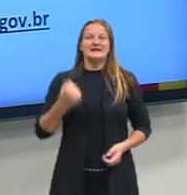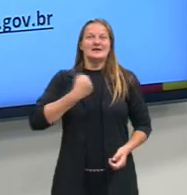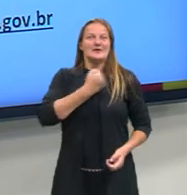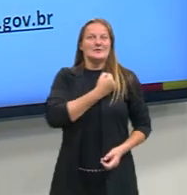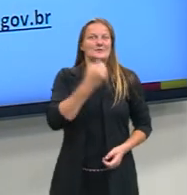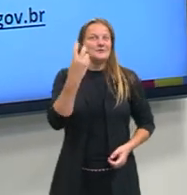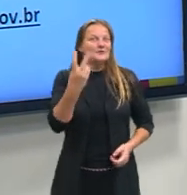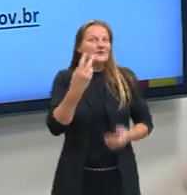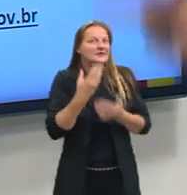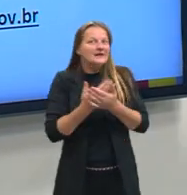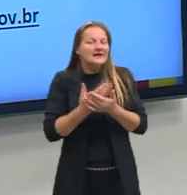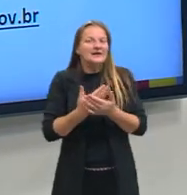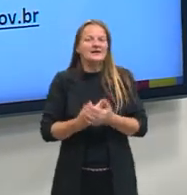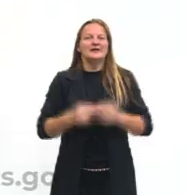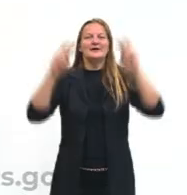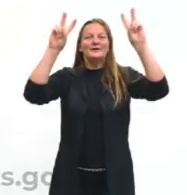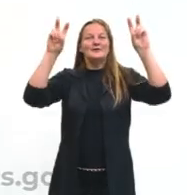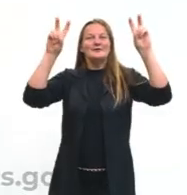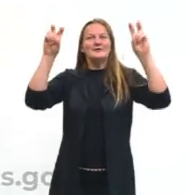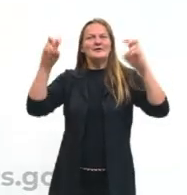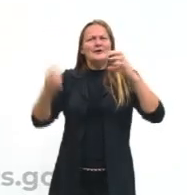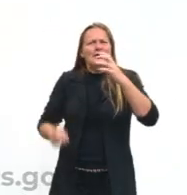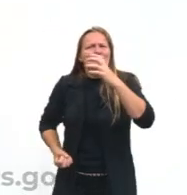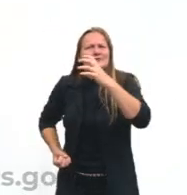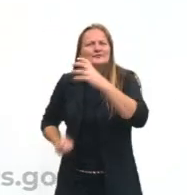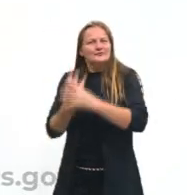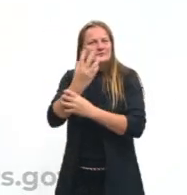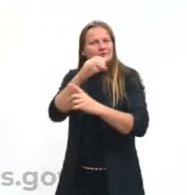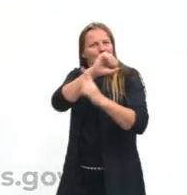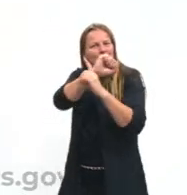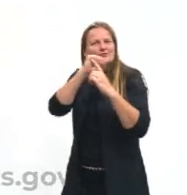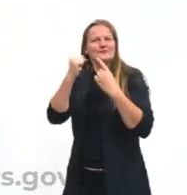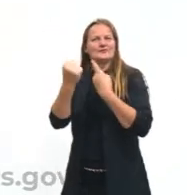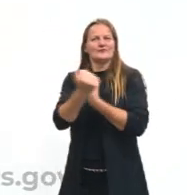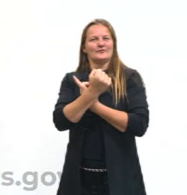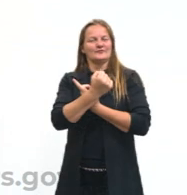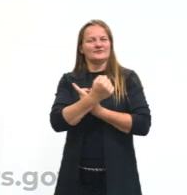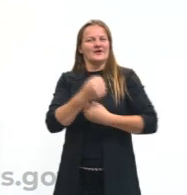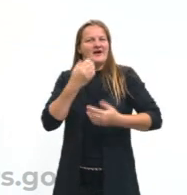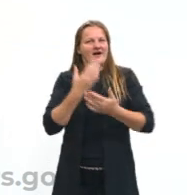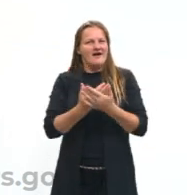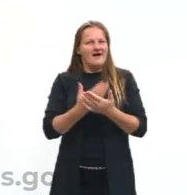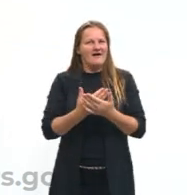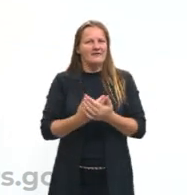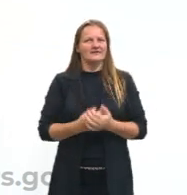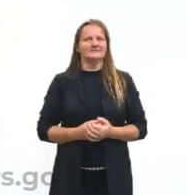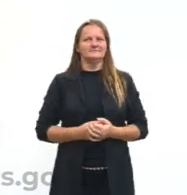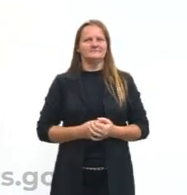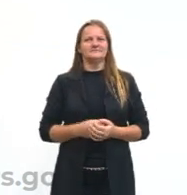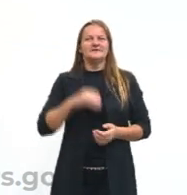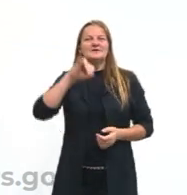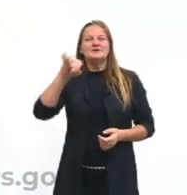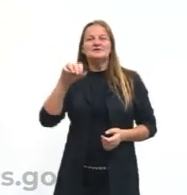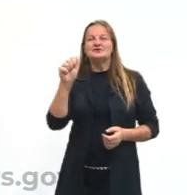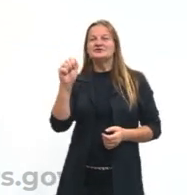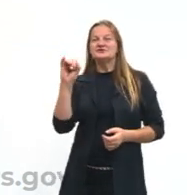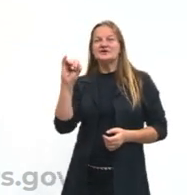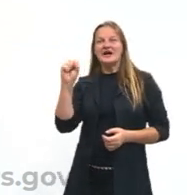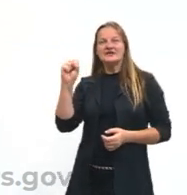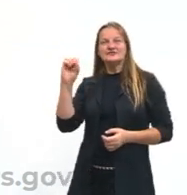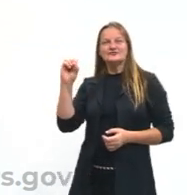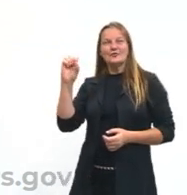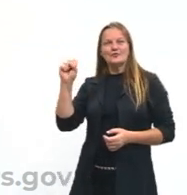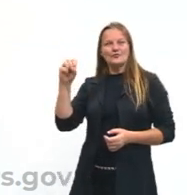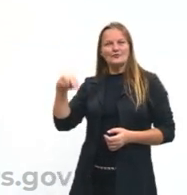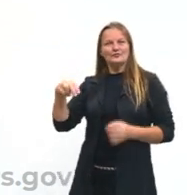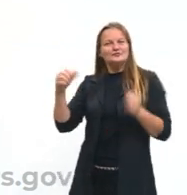dois devemos abordar a temática o surgimento da sociologia essa aula que o professor já são a preparamos